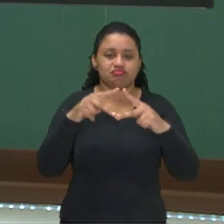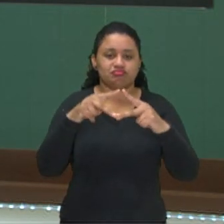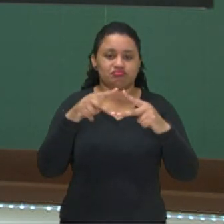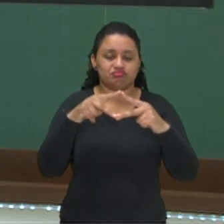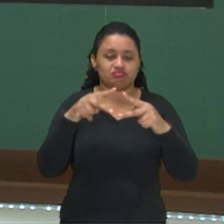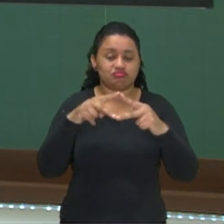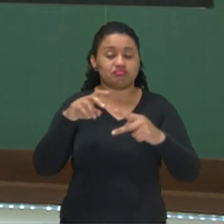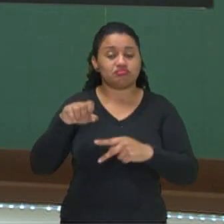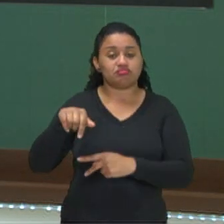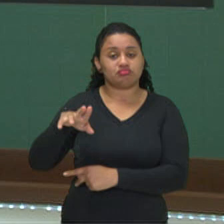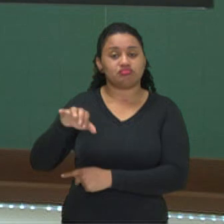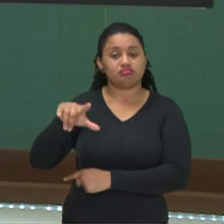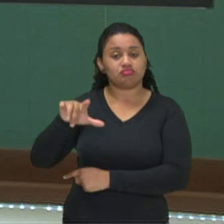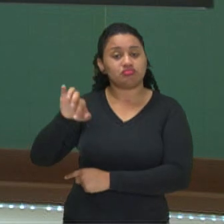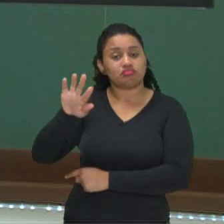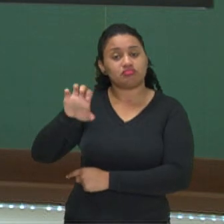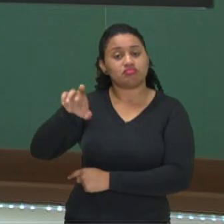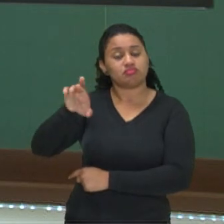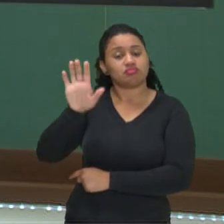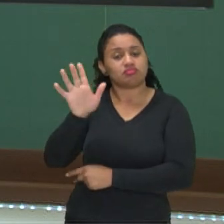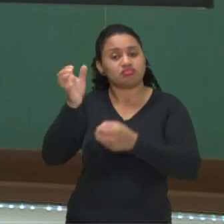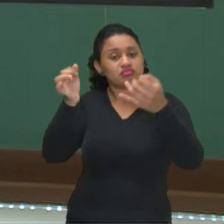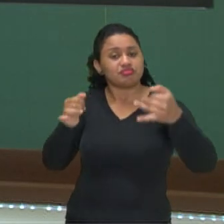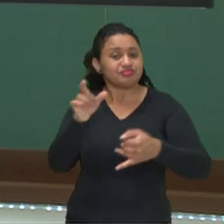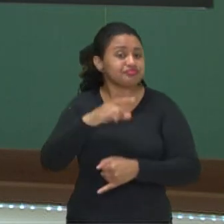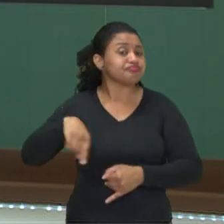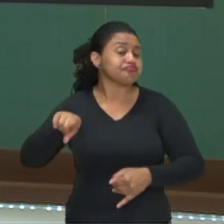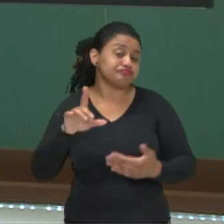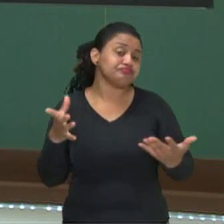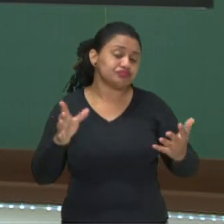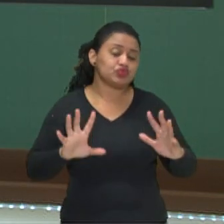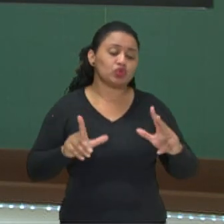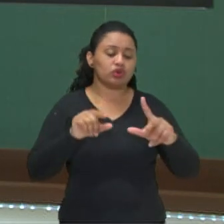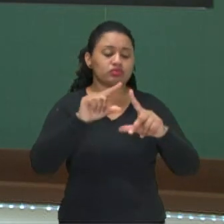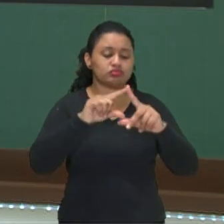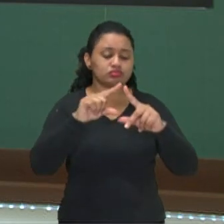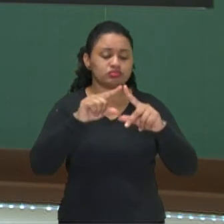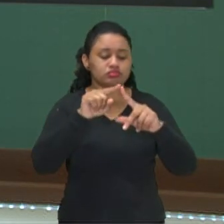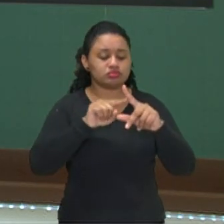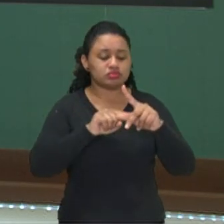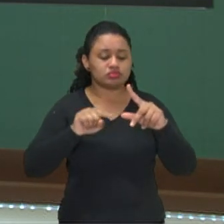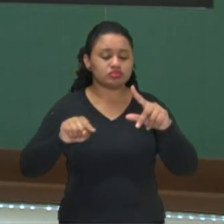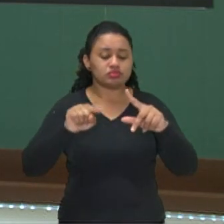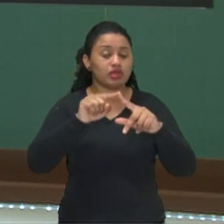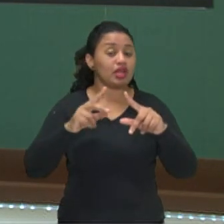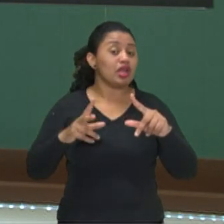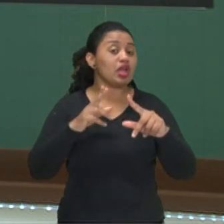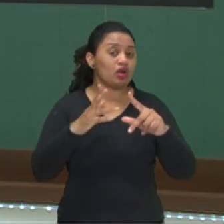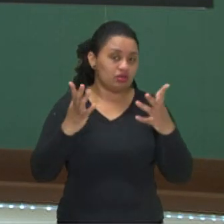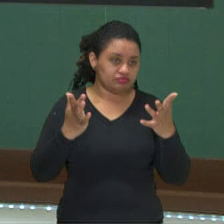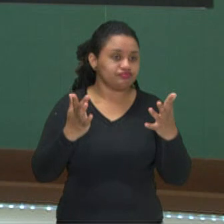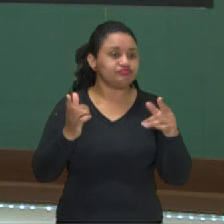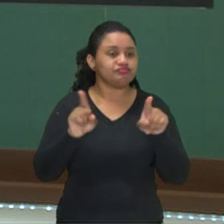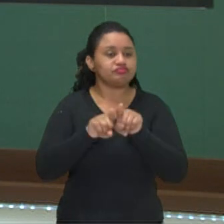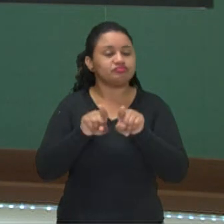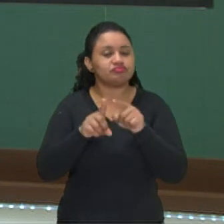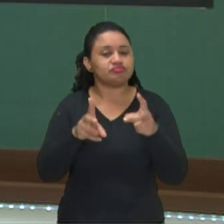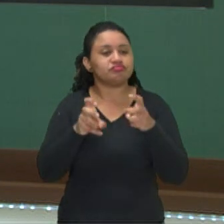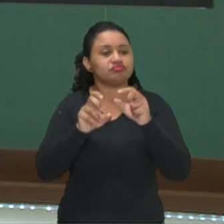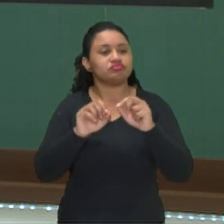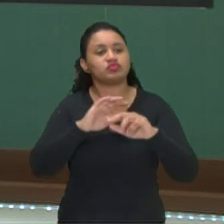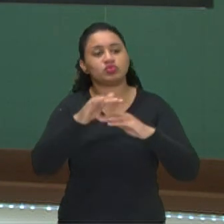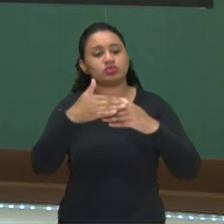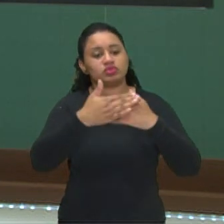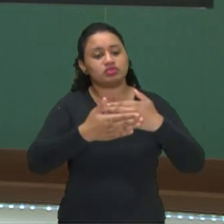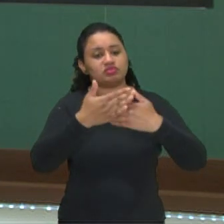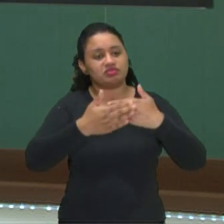triângulo equilátero que eu falei para vocês, ou seja, todos os lados são iguais. E vejam que todas as faces, nesse